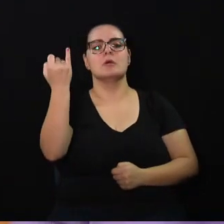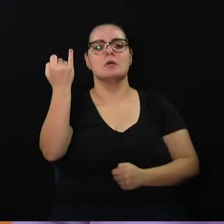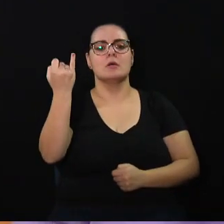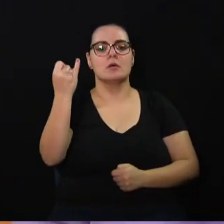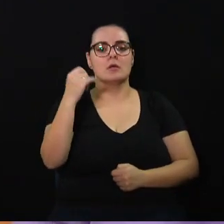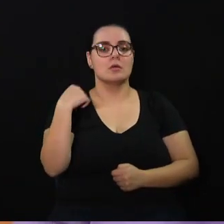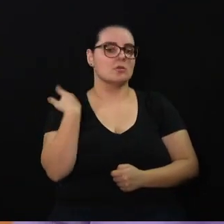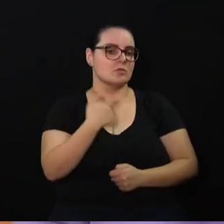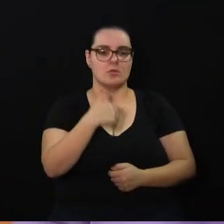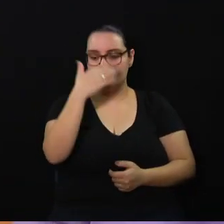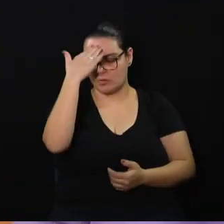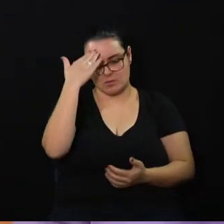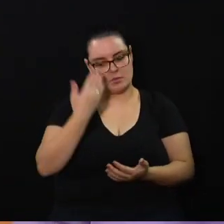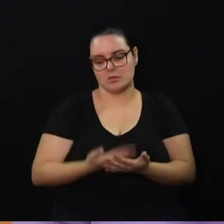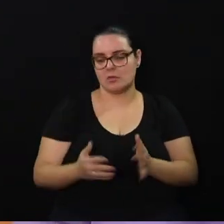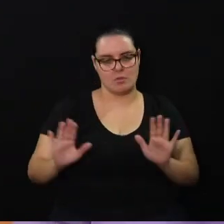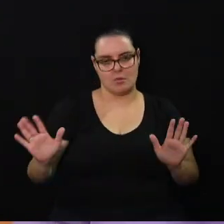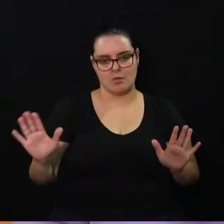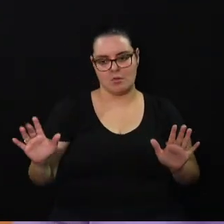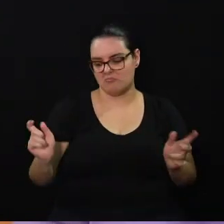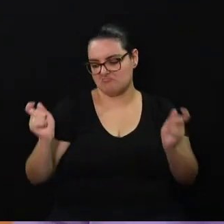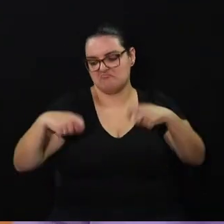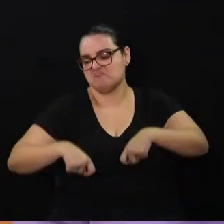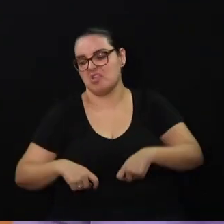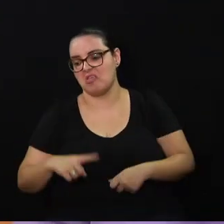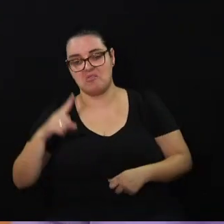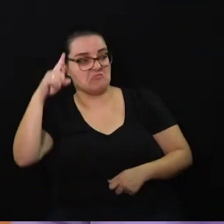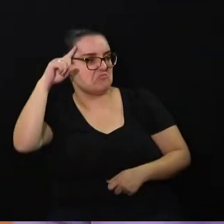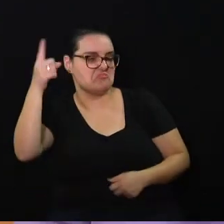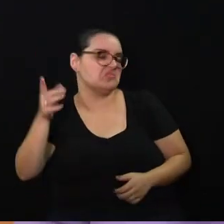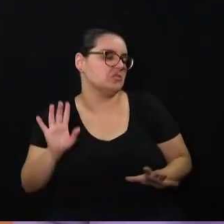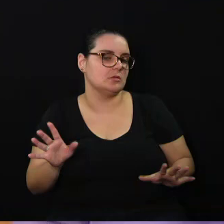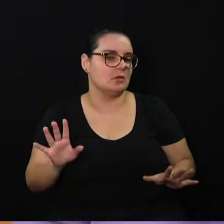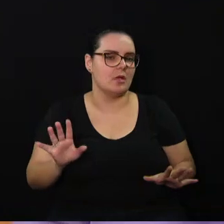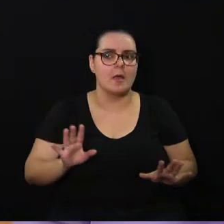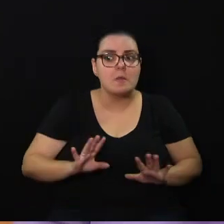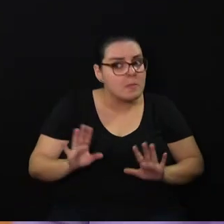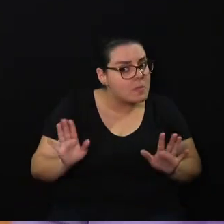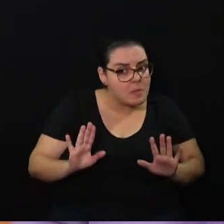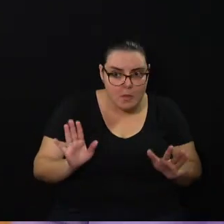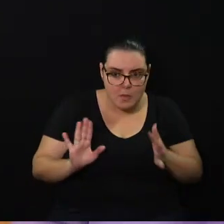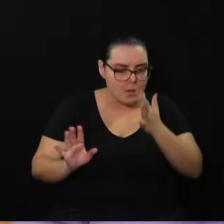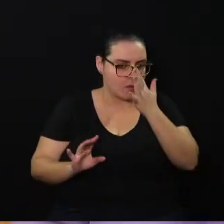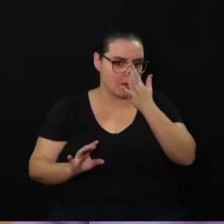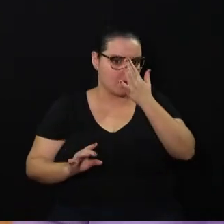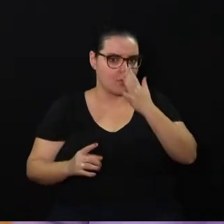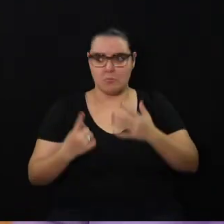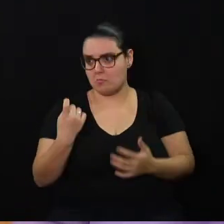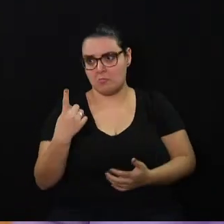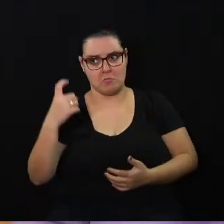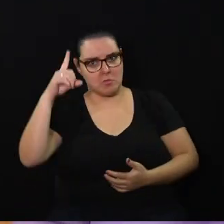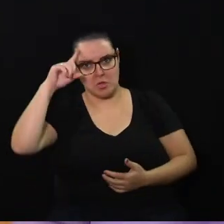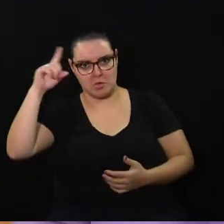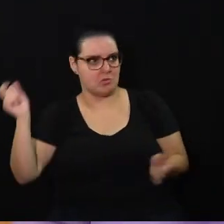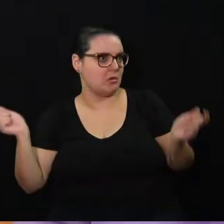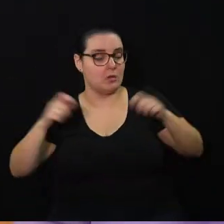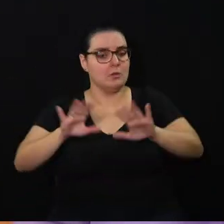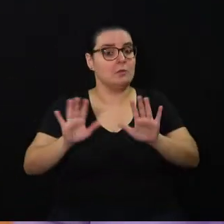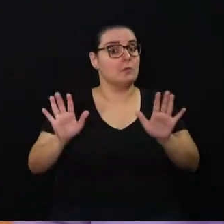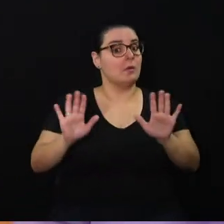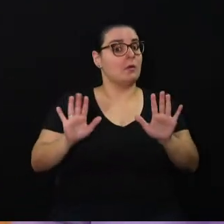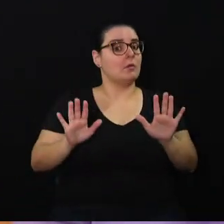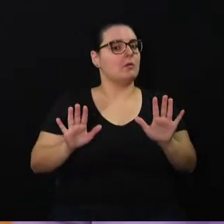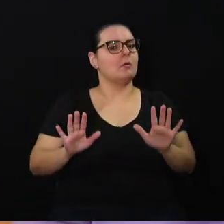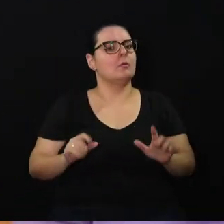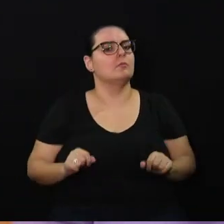acredita que a capacitação é feita em um dia ela não é uma capacitação única mas é uma canalha é